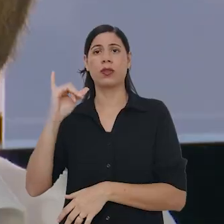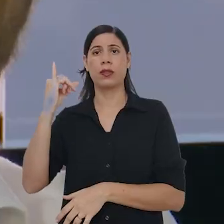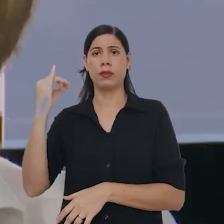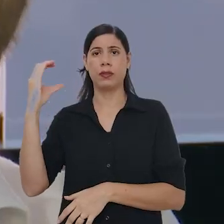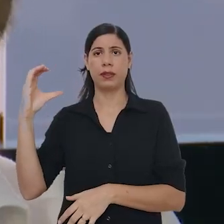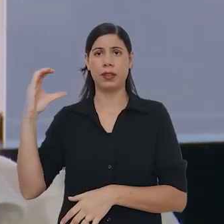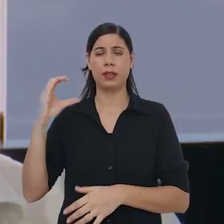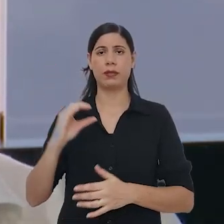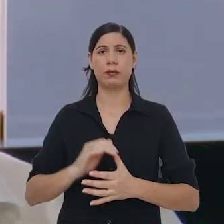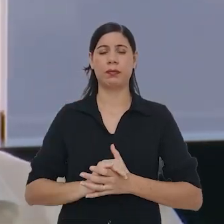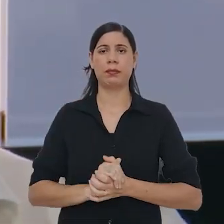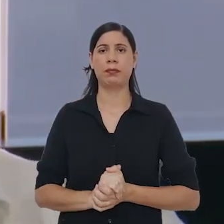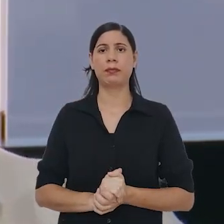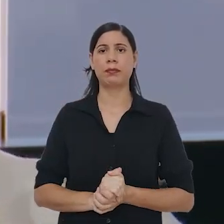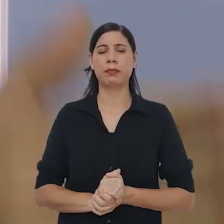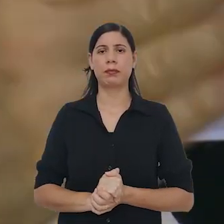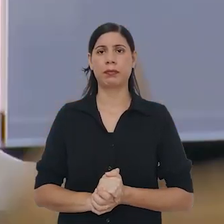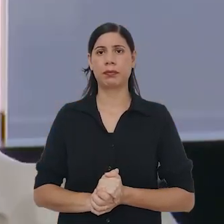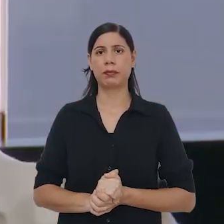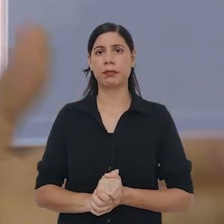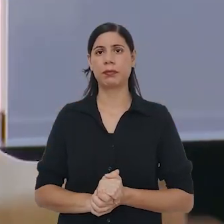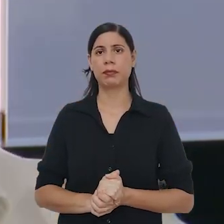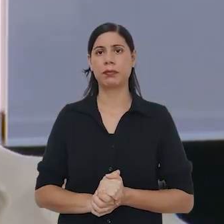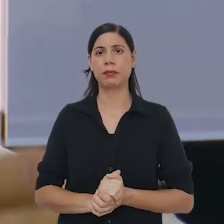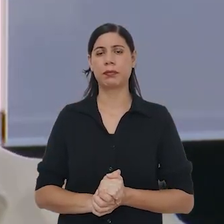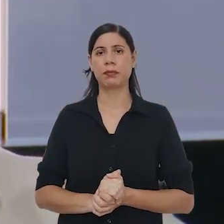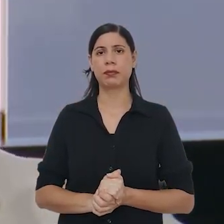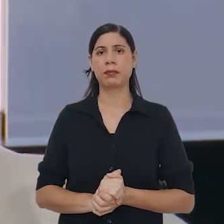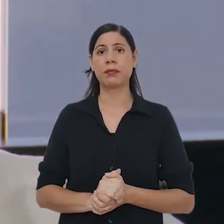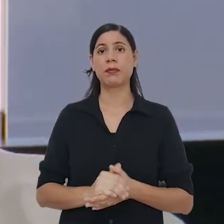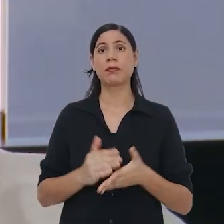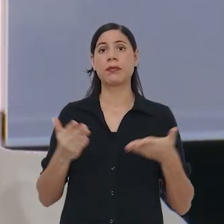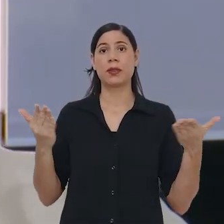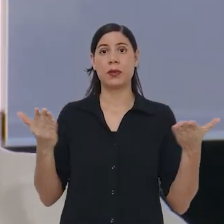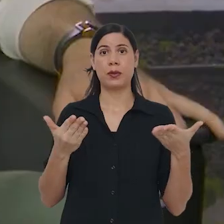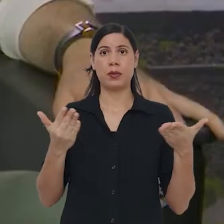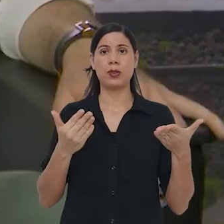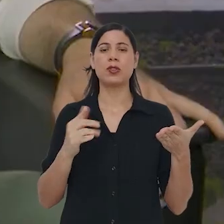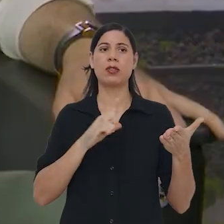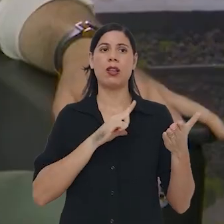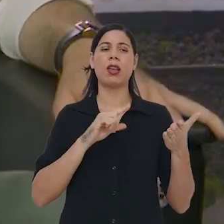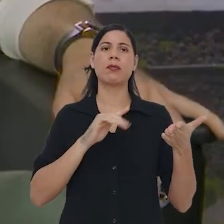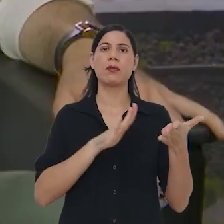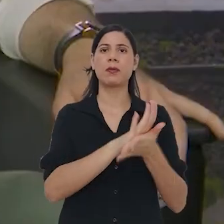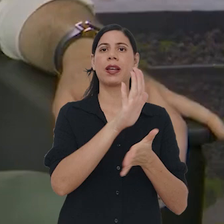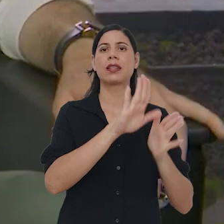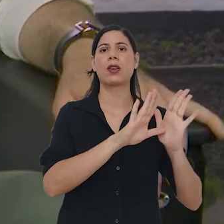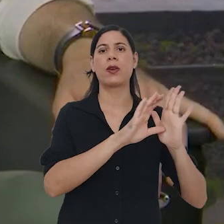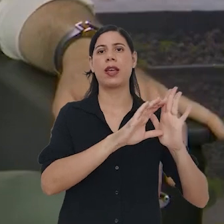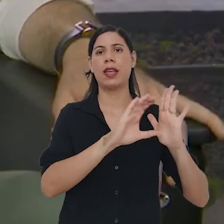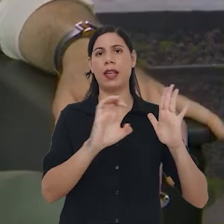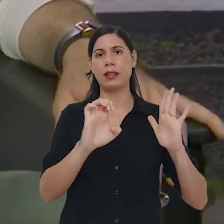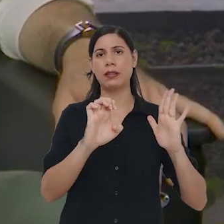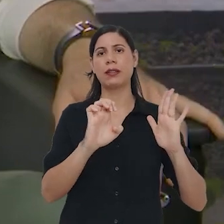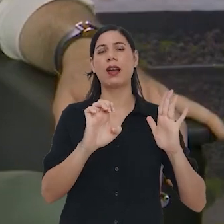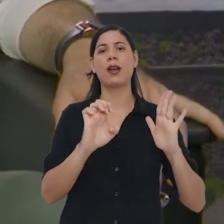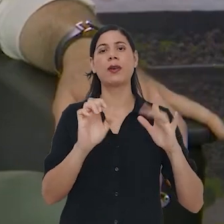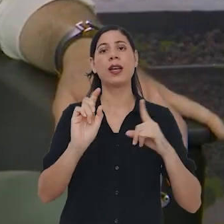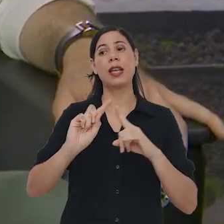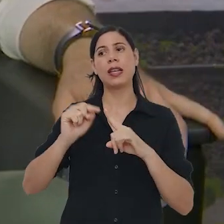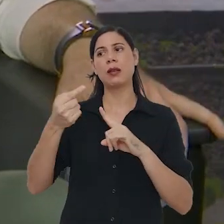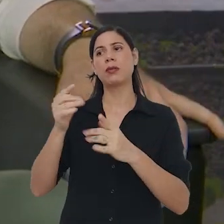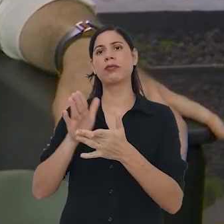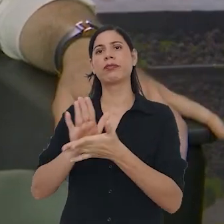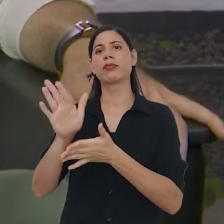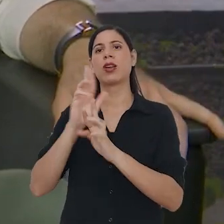Fomento e Incentivo Cultural da Secretaria de Cultura, José Carlos Prestes. Hoje, entre a publicação de um edital e